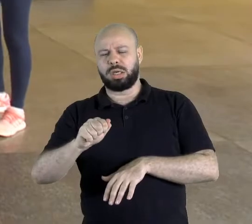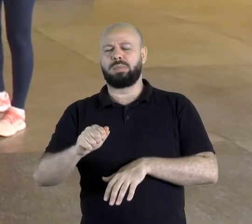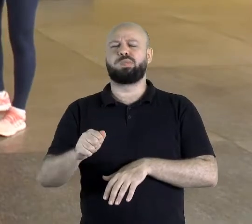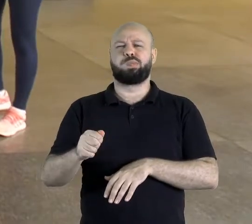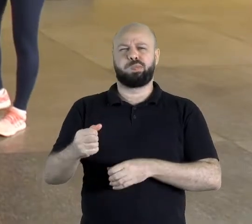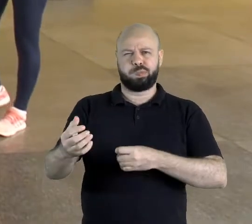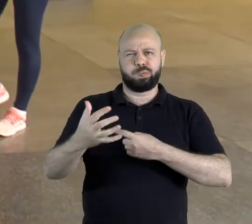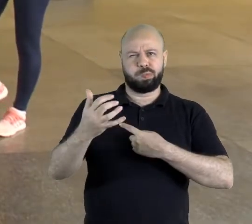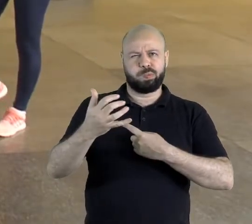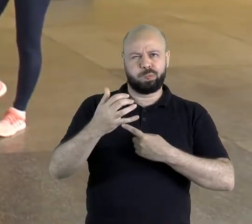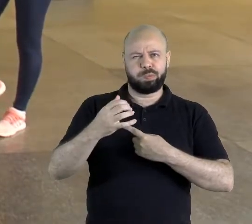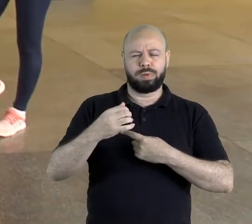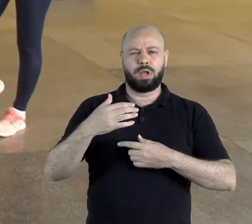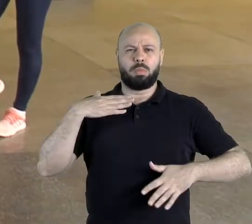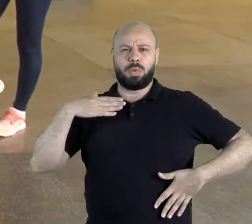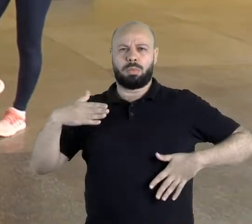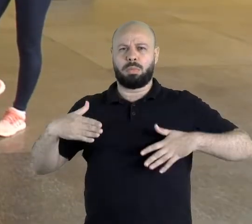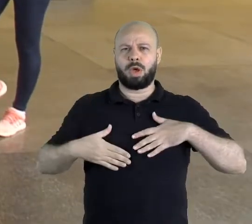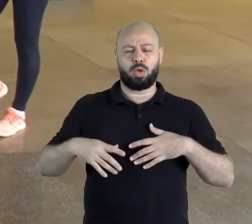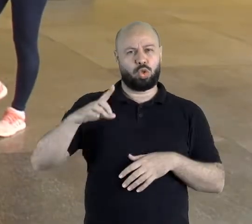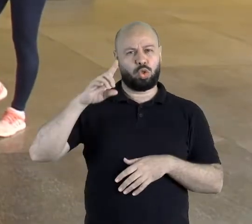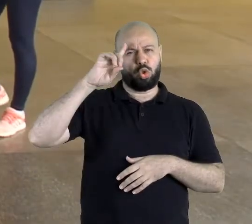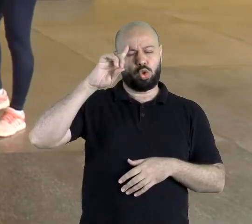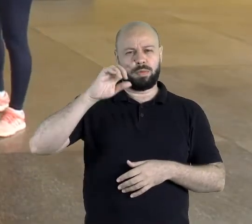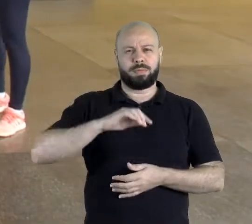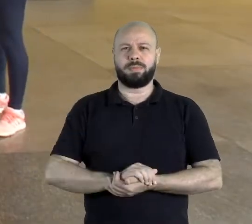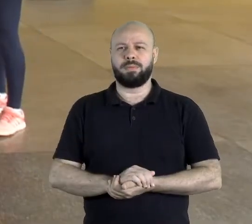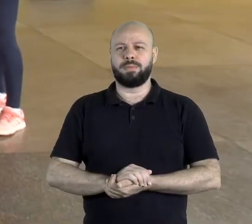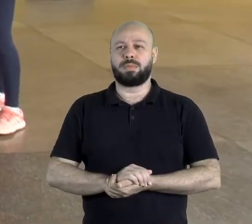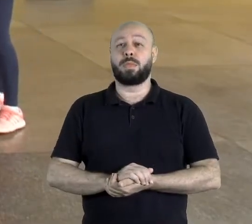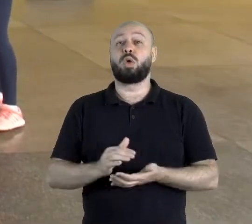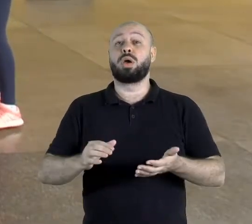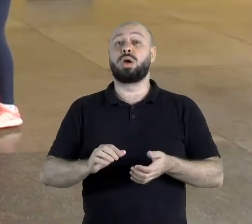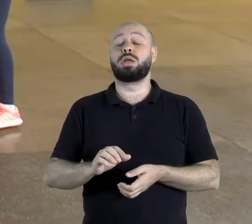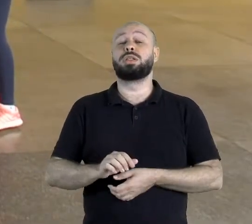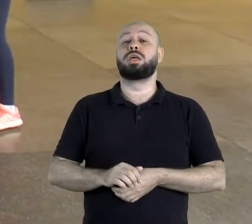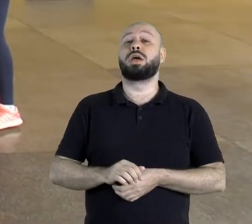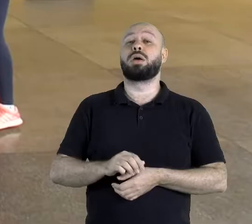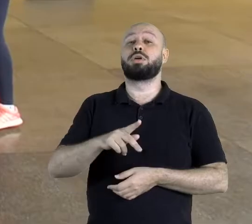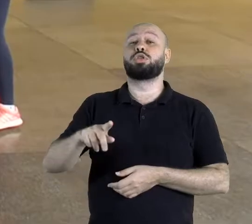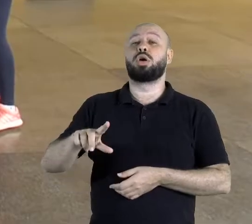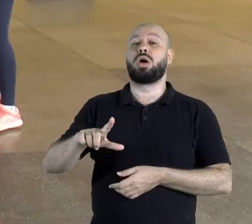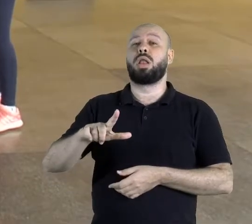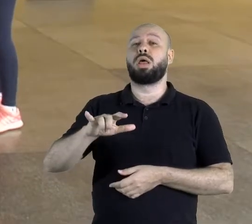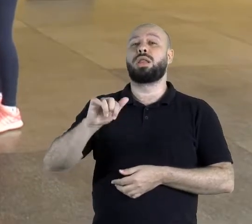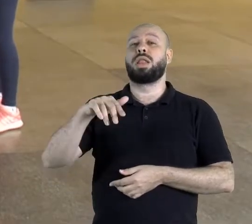um todo, certo? Hoje vamos estar com a professora Lindalva me auxiliando.